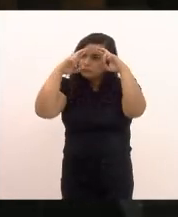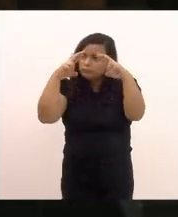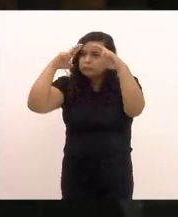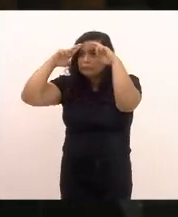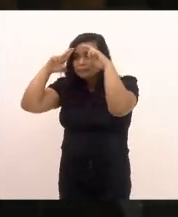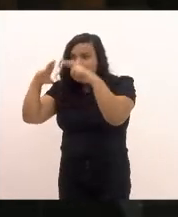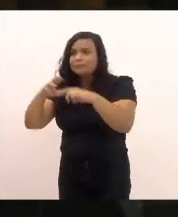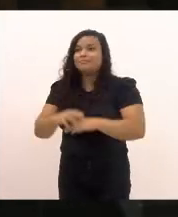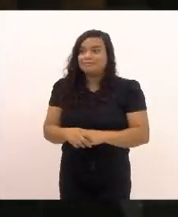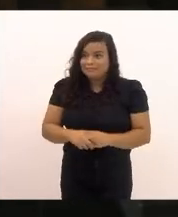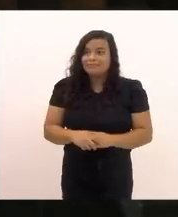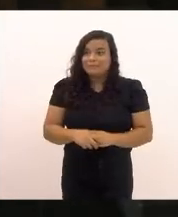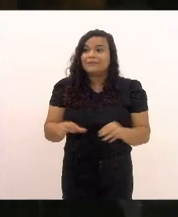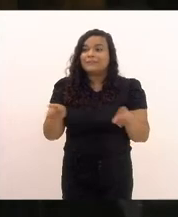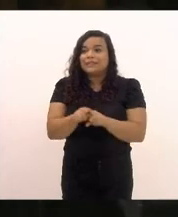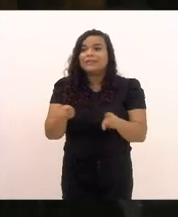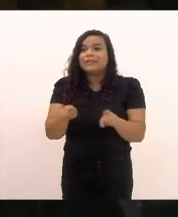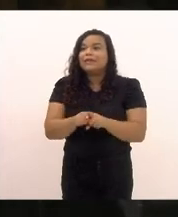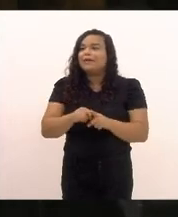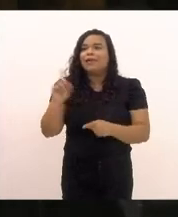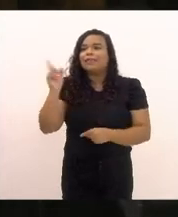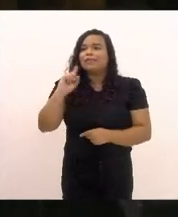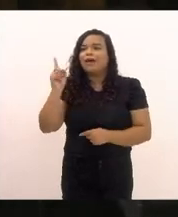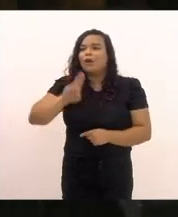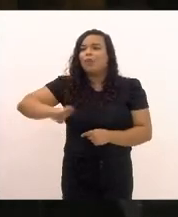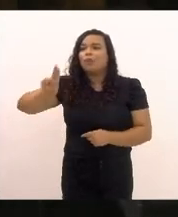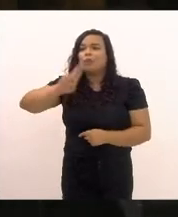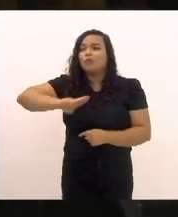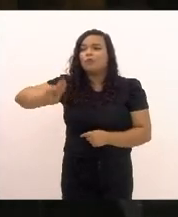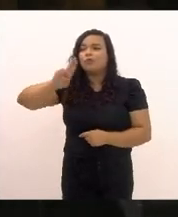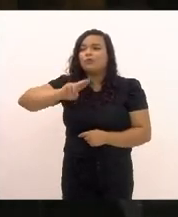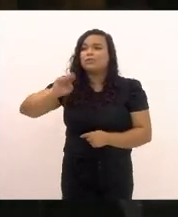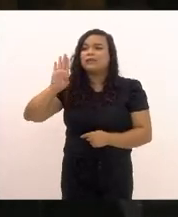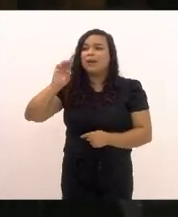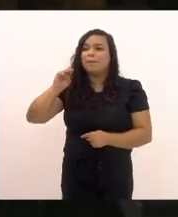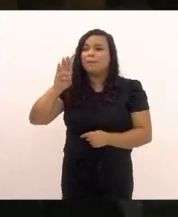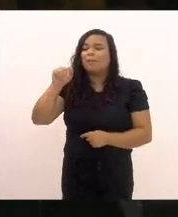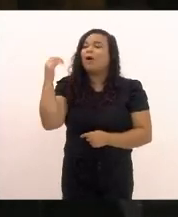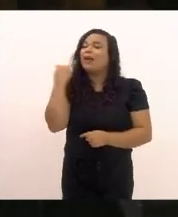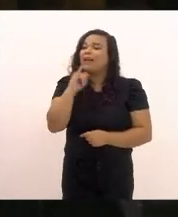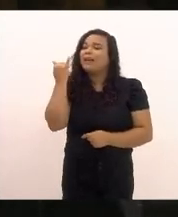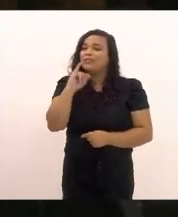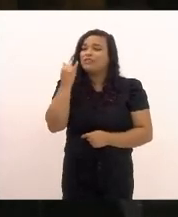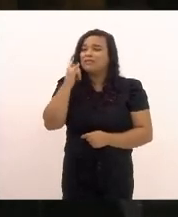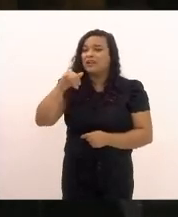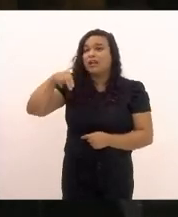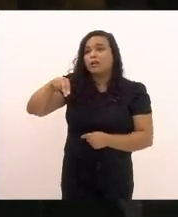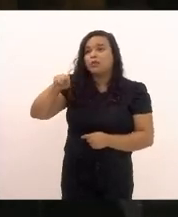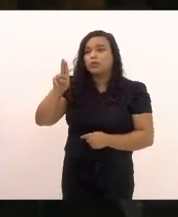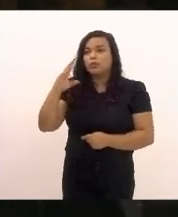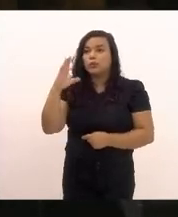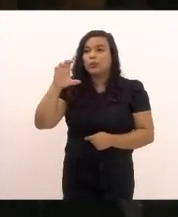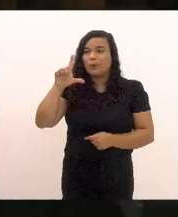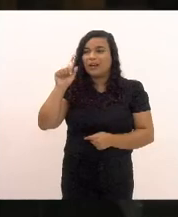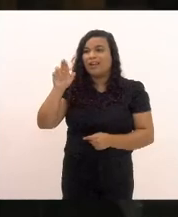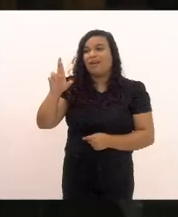usem a energia nuclear, não utilizem a bomba atômica. E